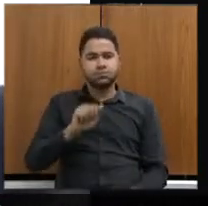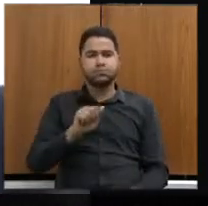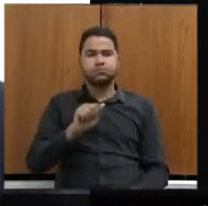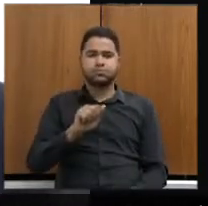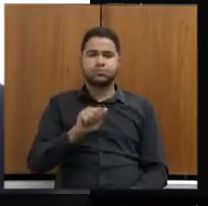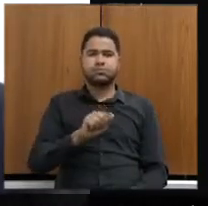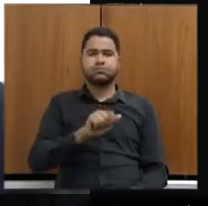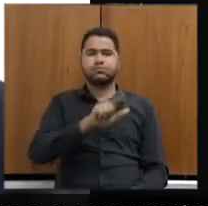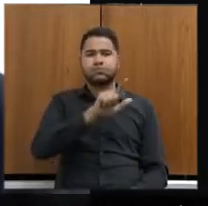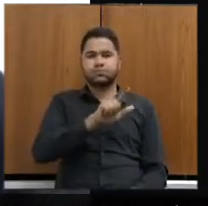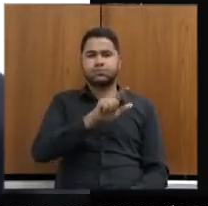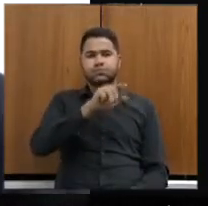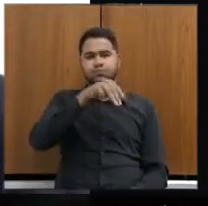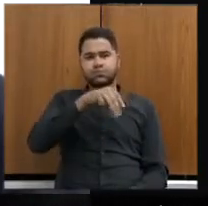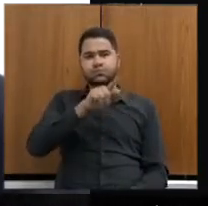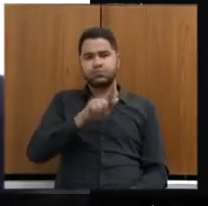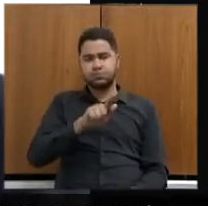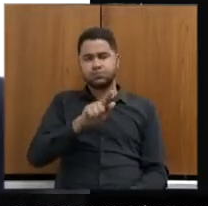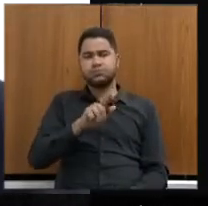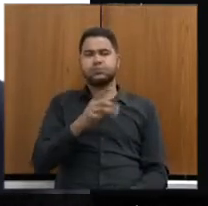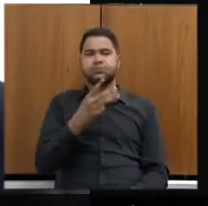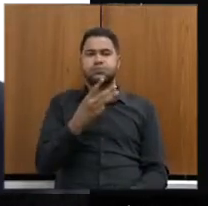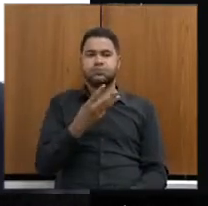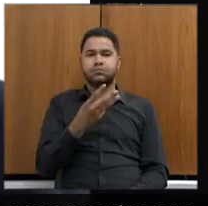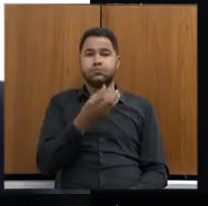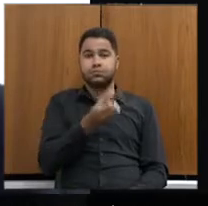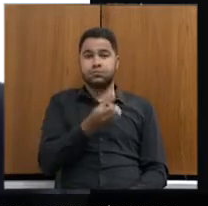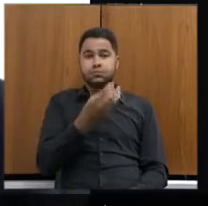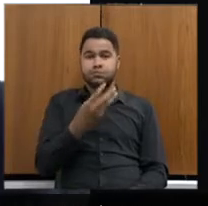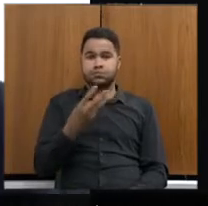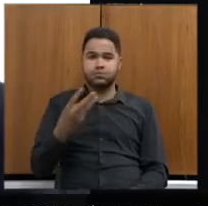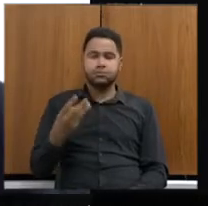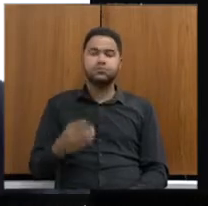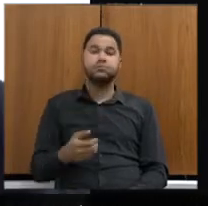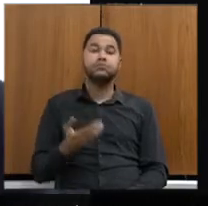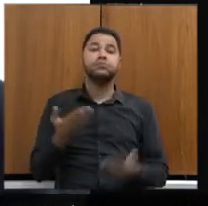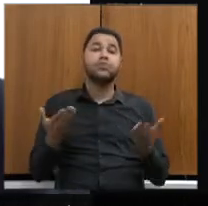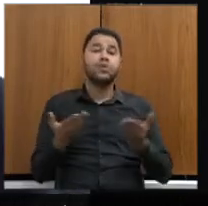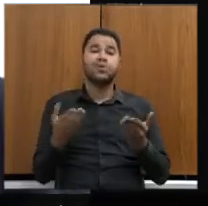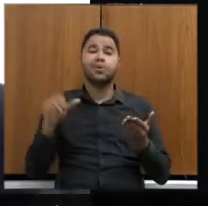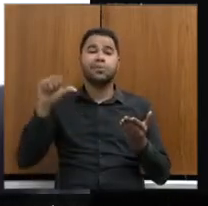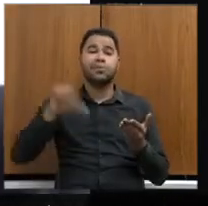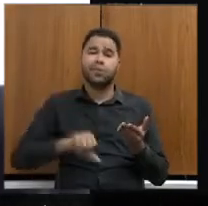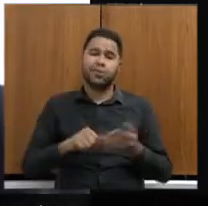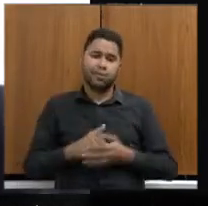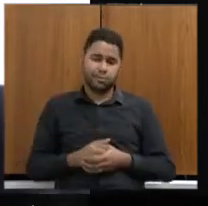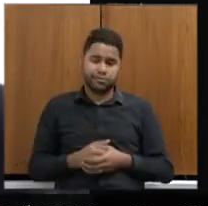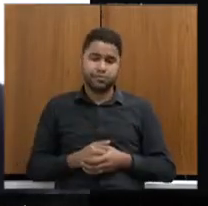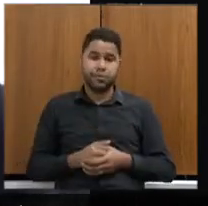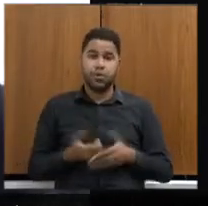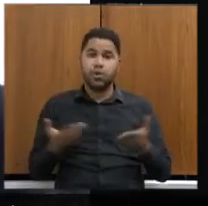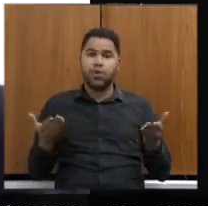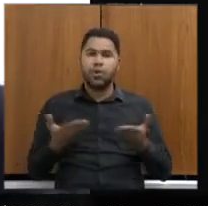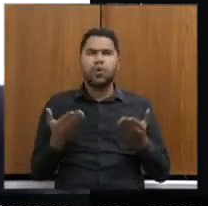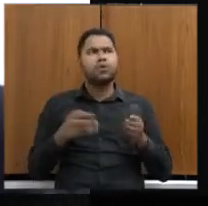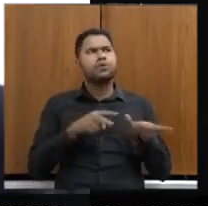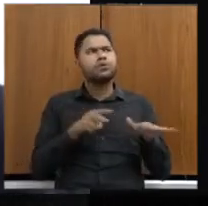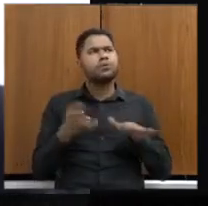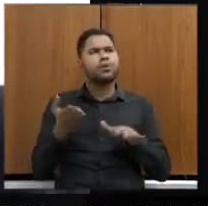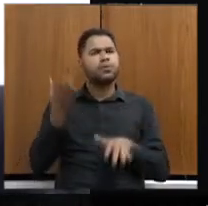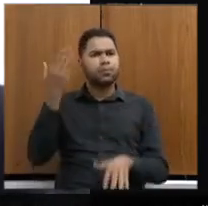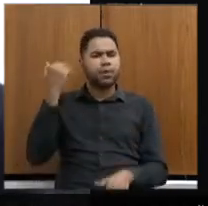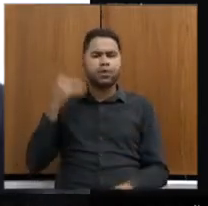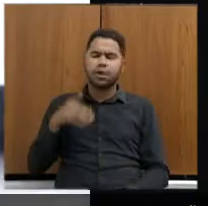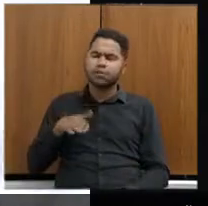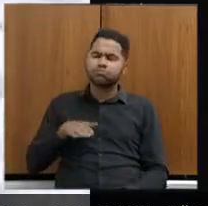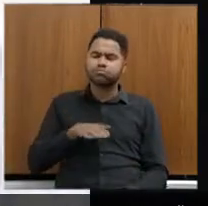na lmg-633 é pior estraga que nós temos hoje das Minas Gerais e eu passei na semana passada